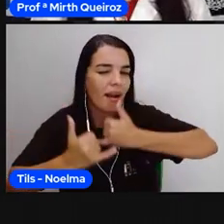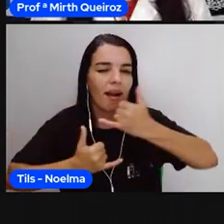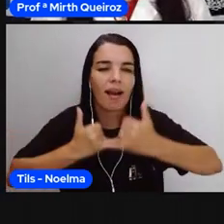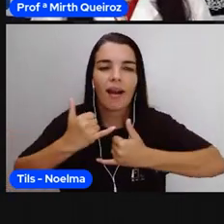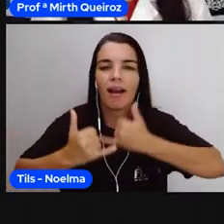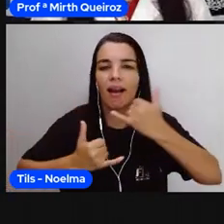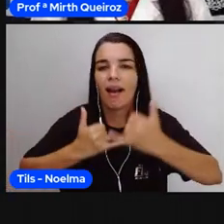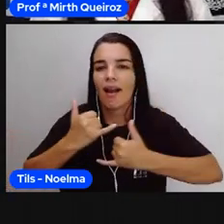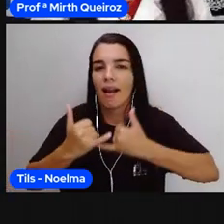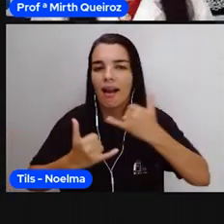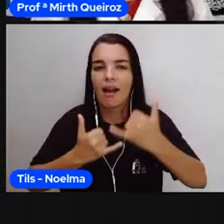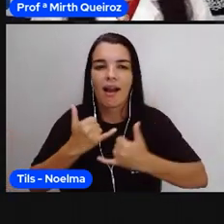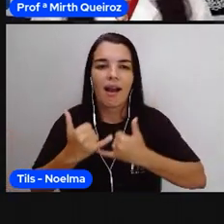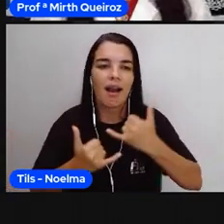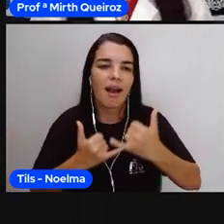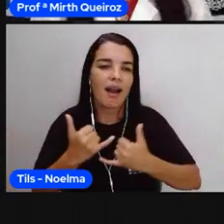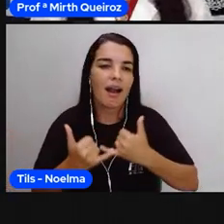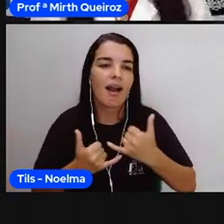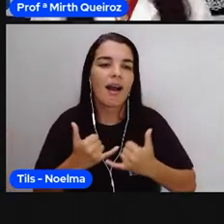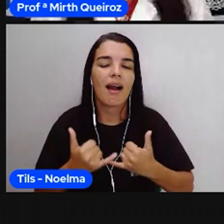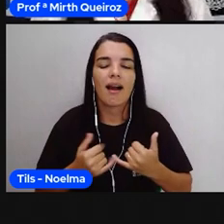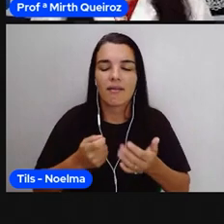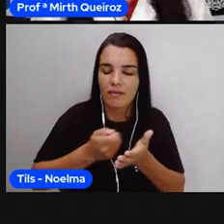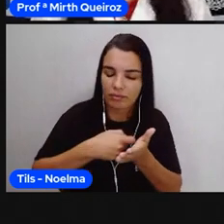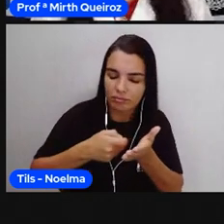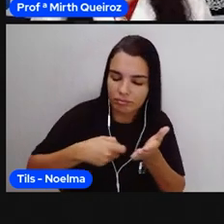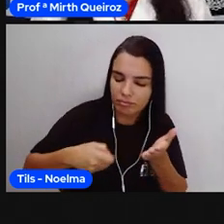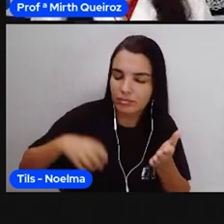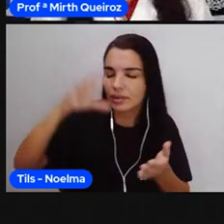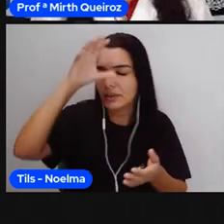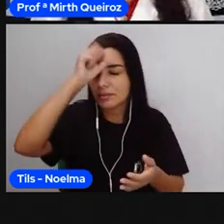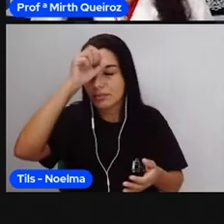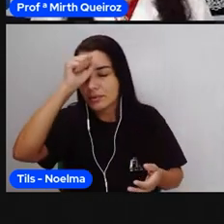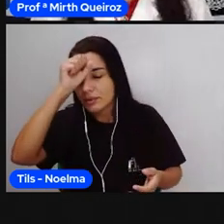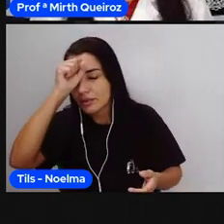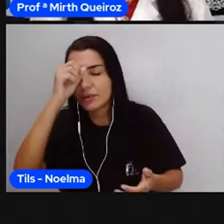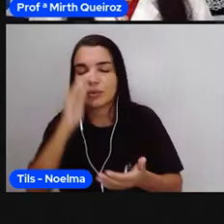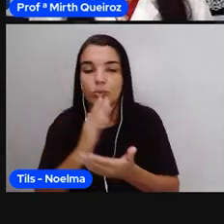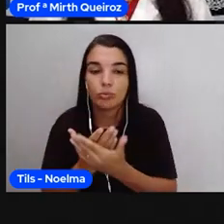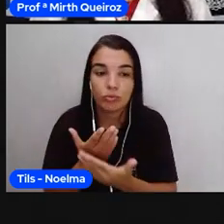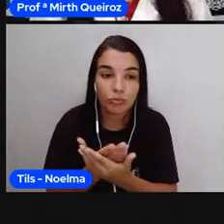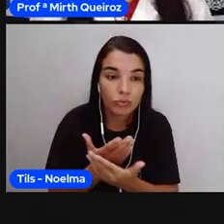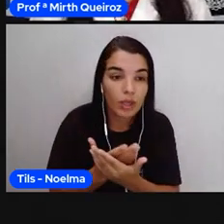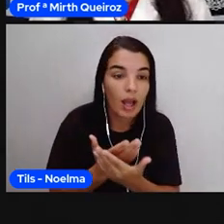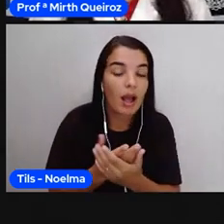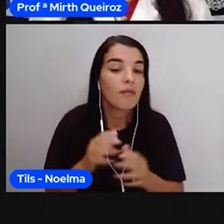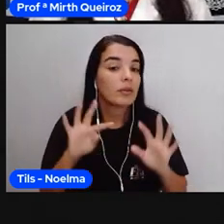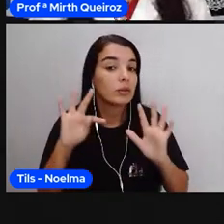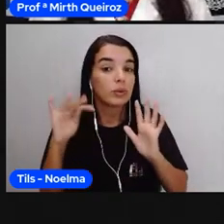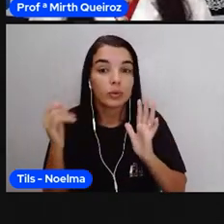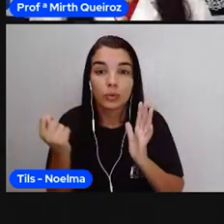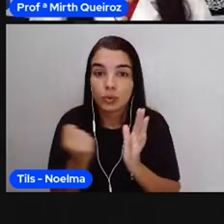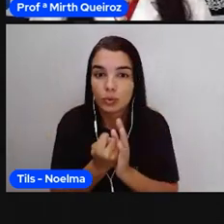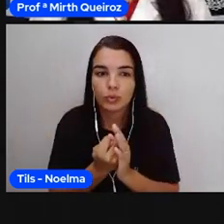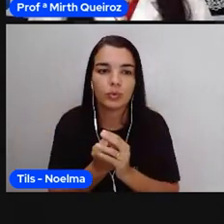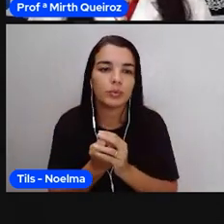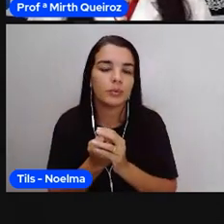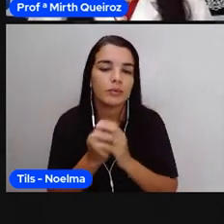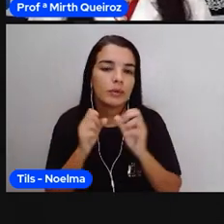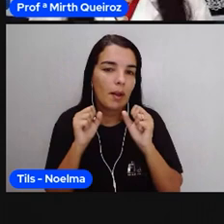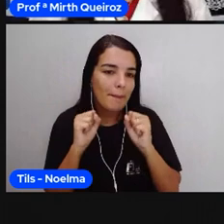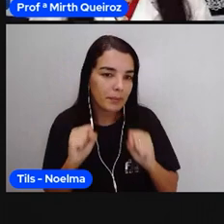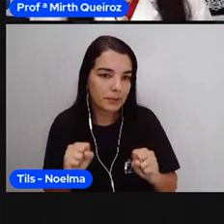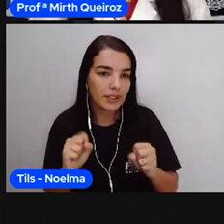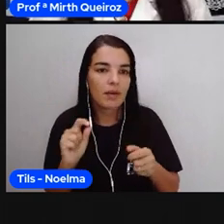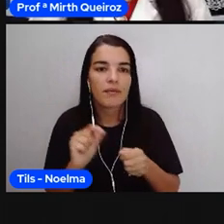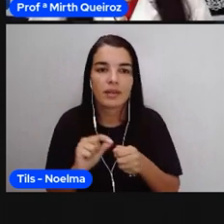temos hoje, né? A gente não vai dizer não todas e não exatamente como a gente tem hoje o significado